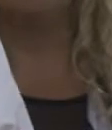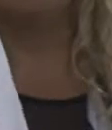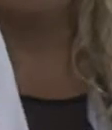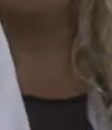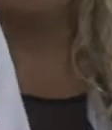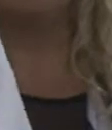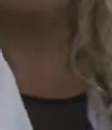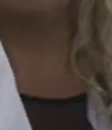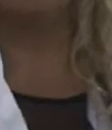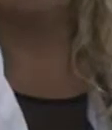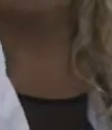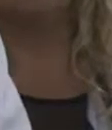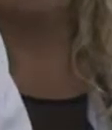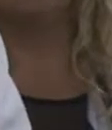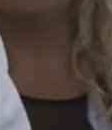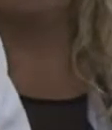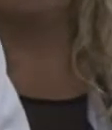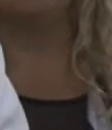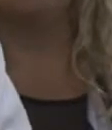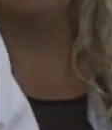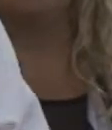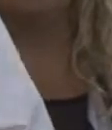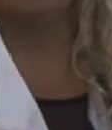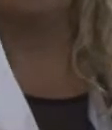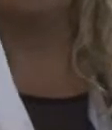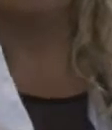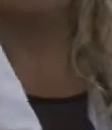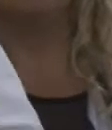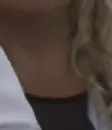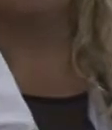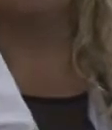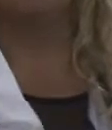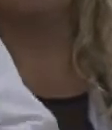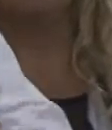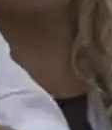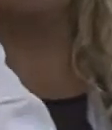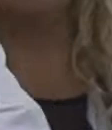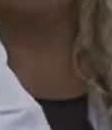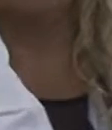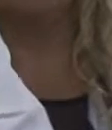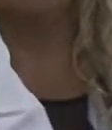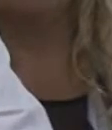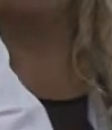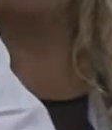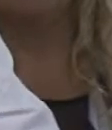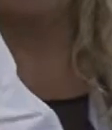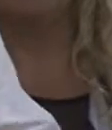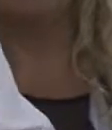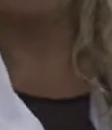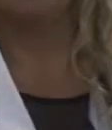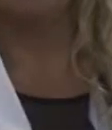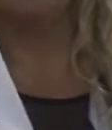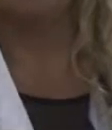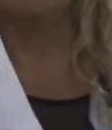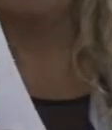tem que se gastar com valores absurdos. Mas eu comecei a trabalhar,